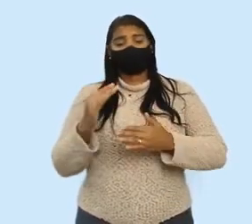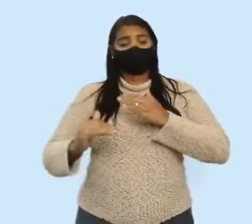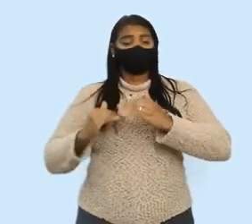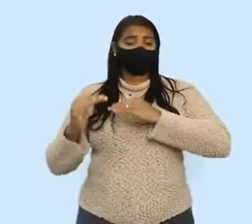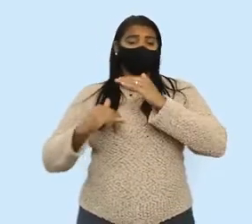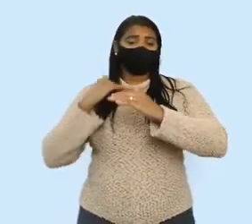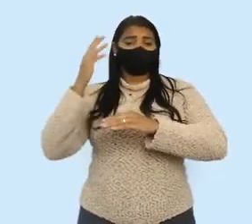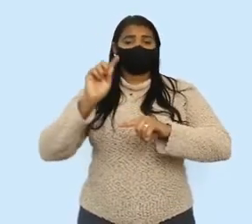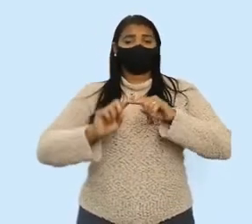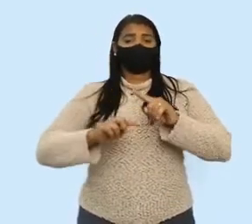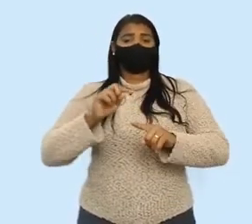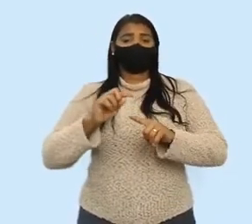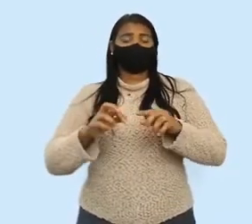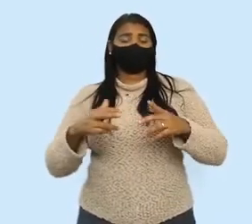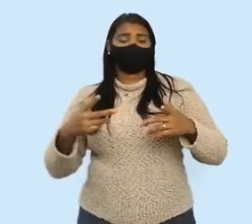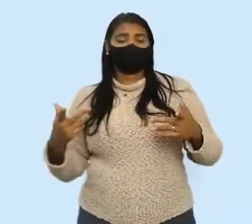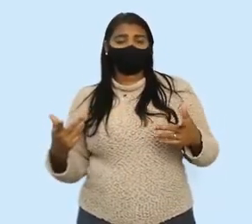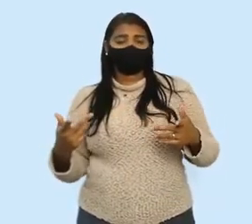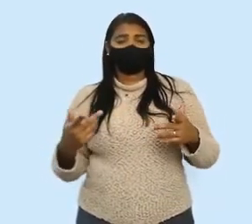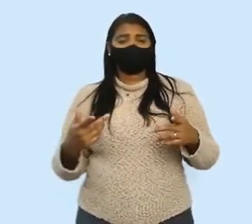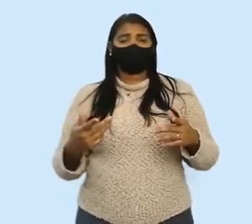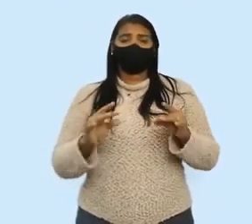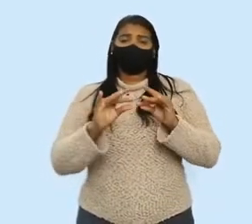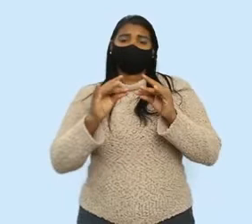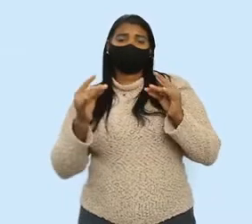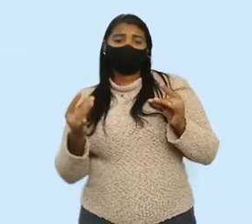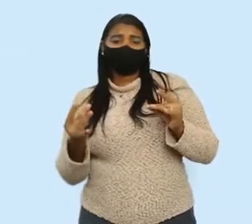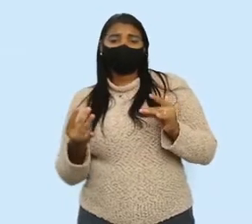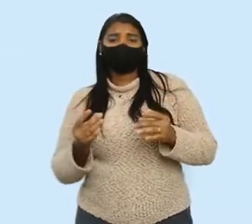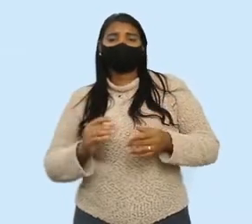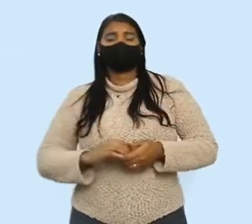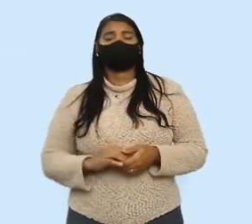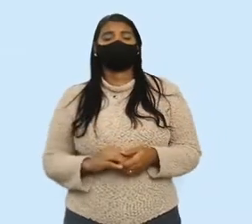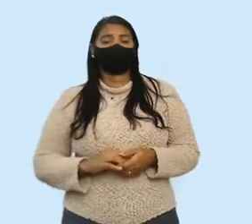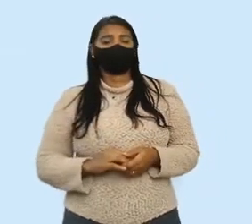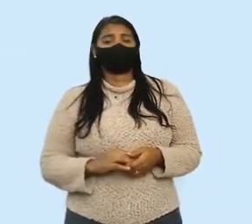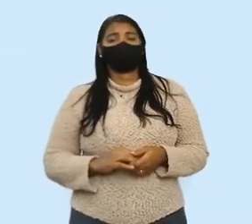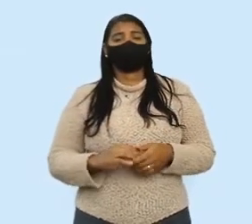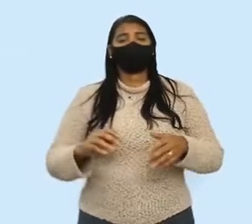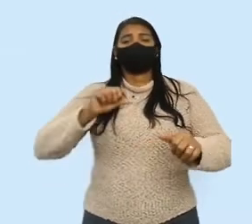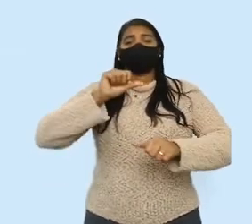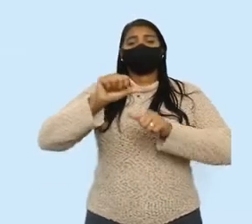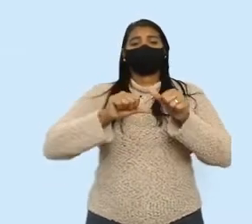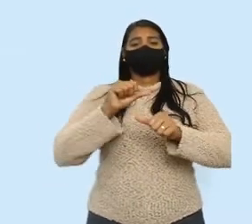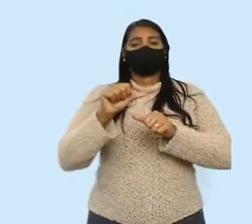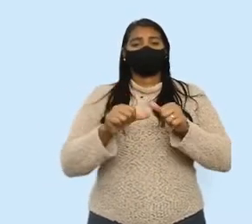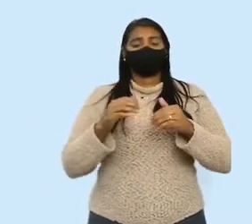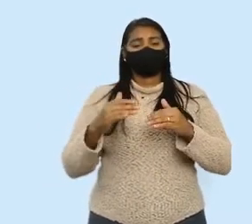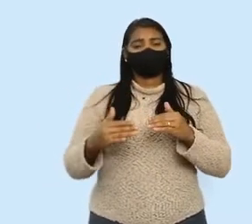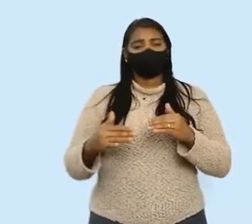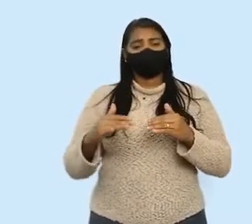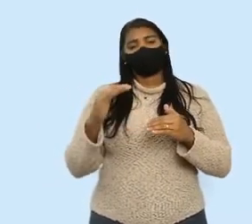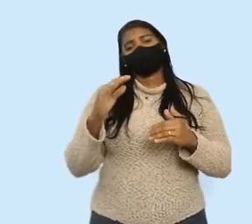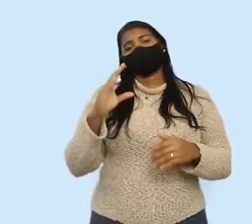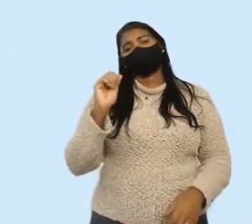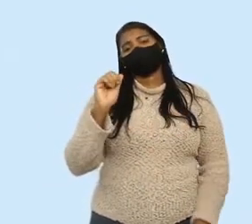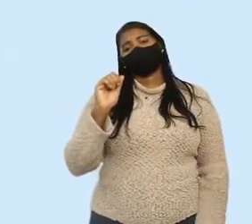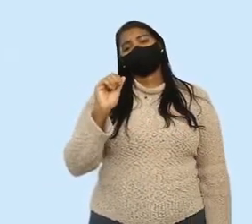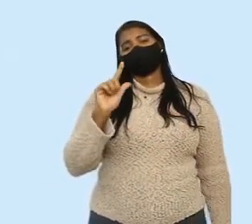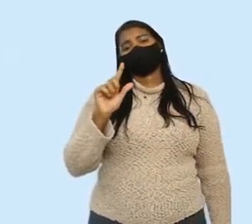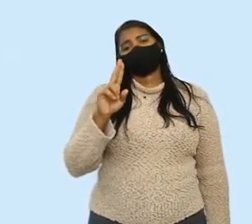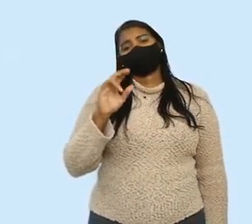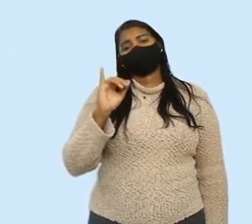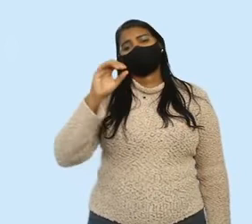progresso material, né, dentro de uma linha calvinista de pensamento, né, um dos reformadores da época, ele vai dizer